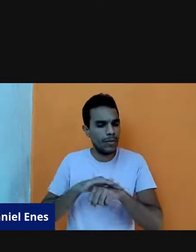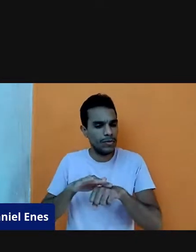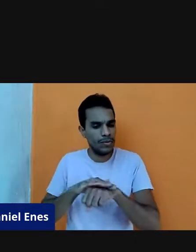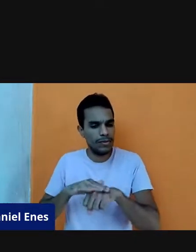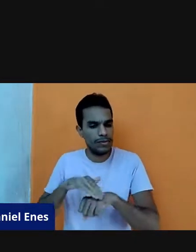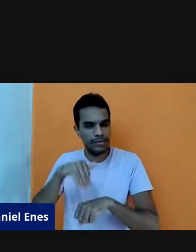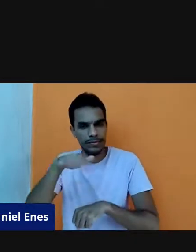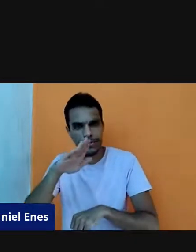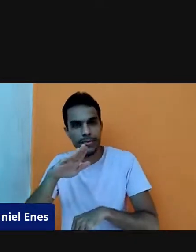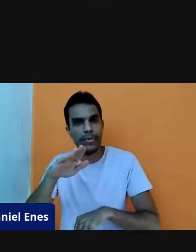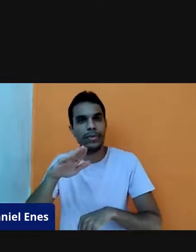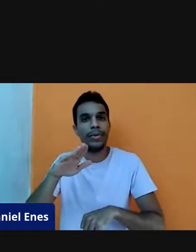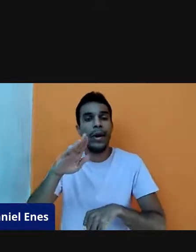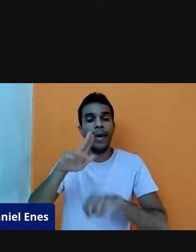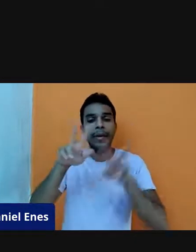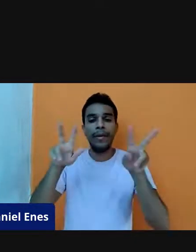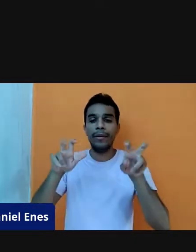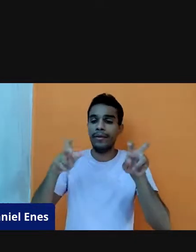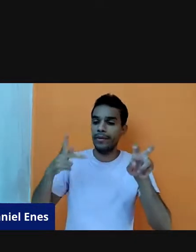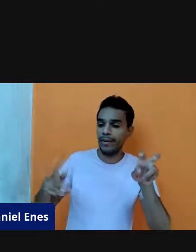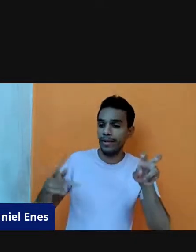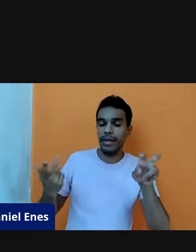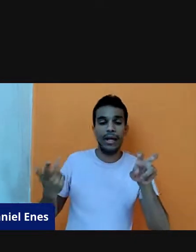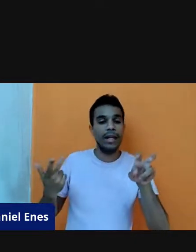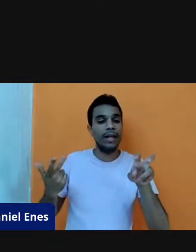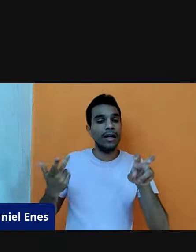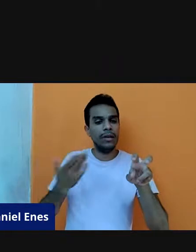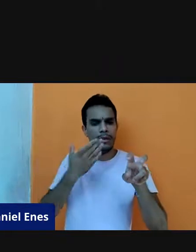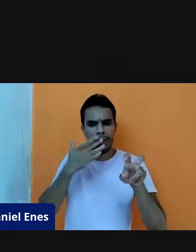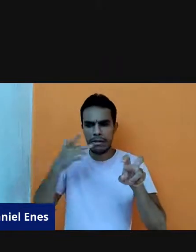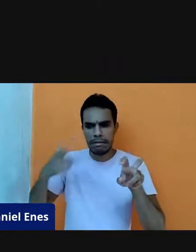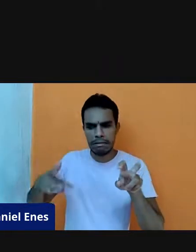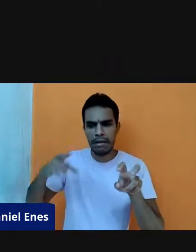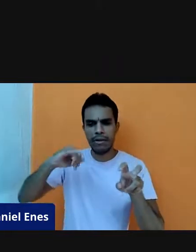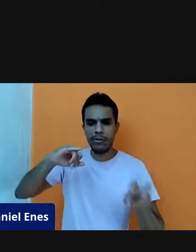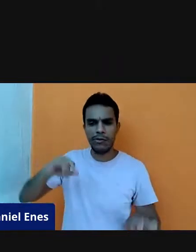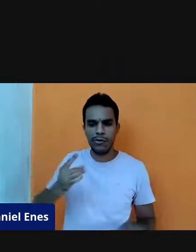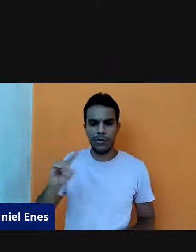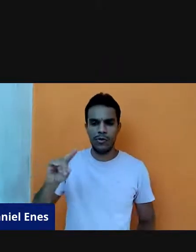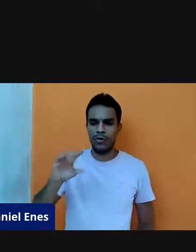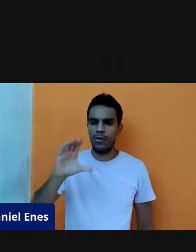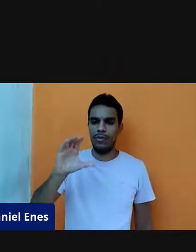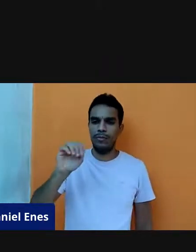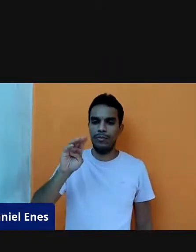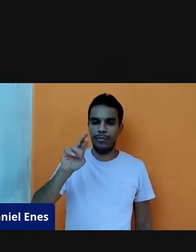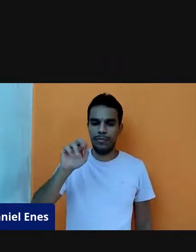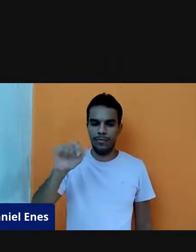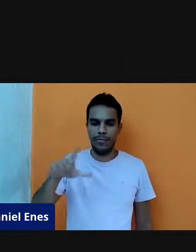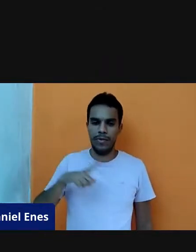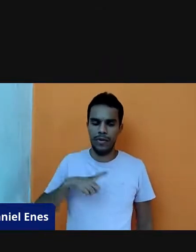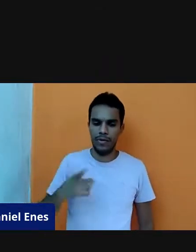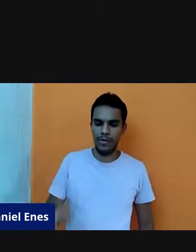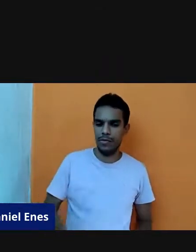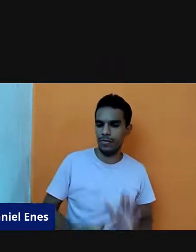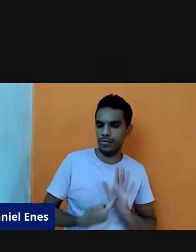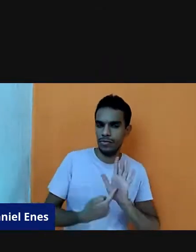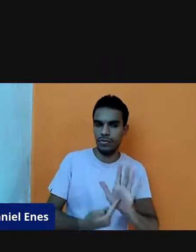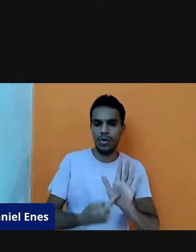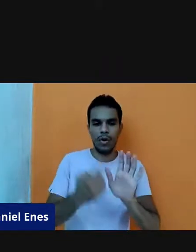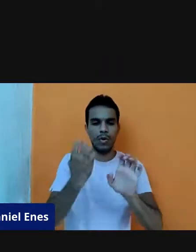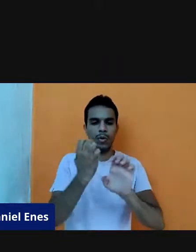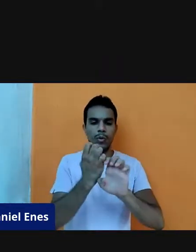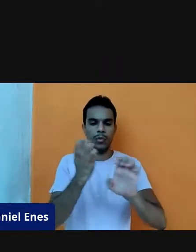mais sobre o estilo de João Cabral, eu trouxe o engenheiro, eu vou pedir para a